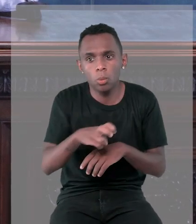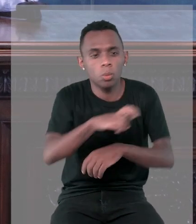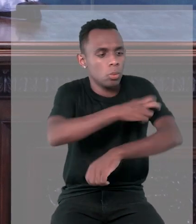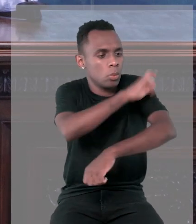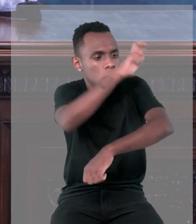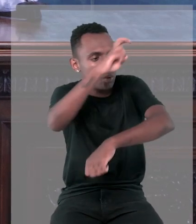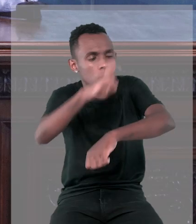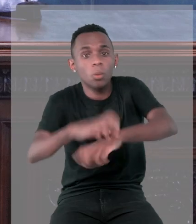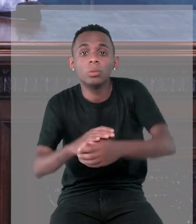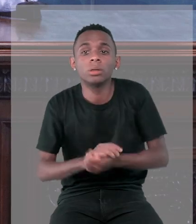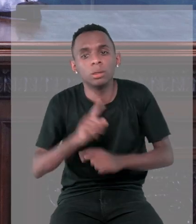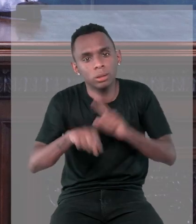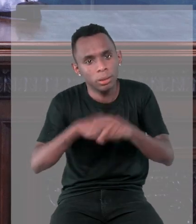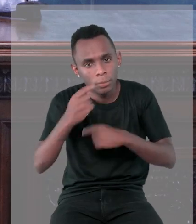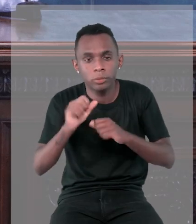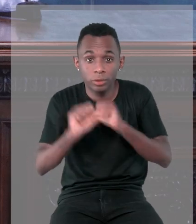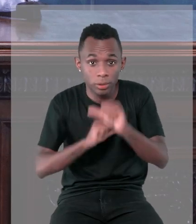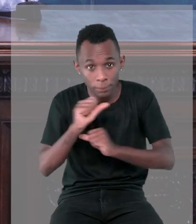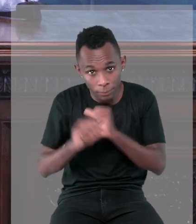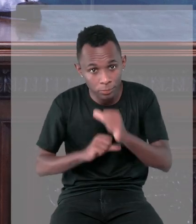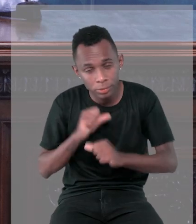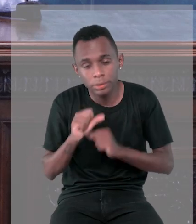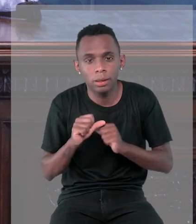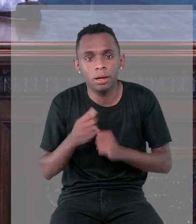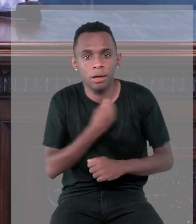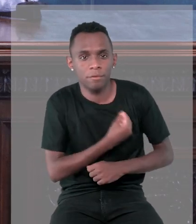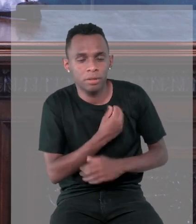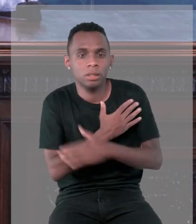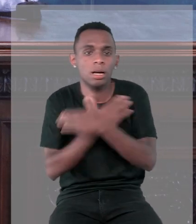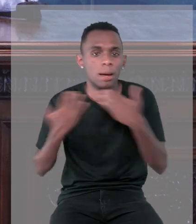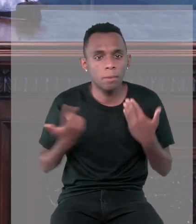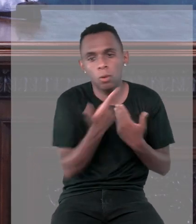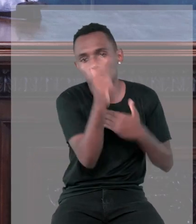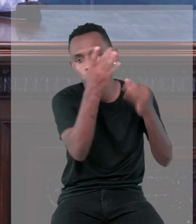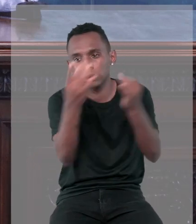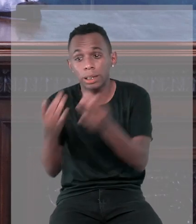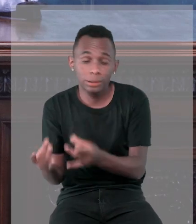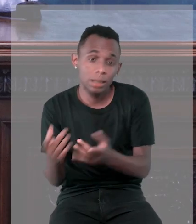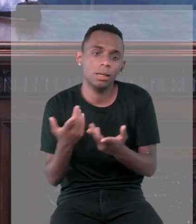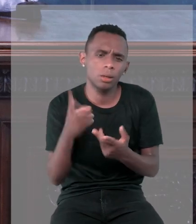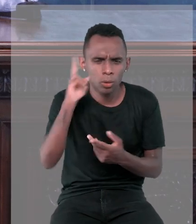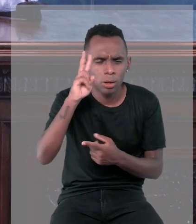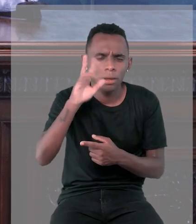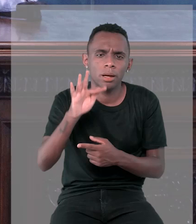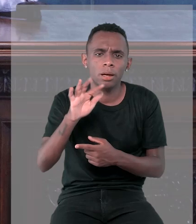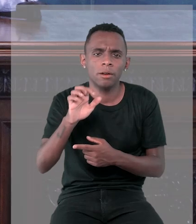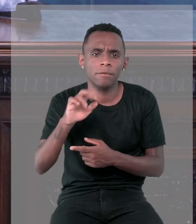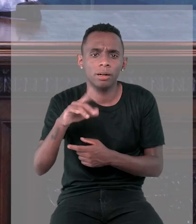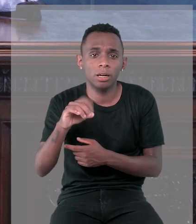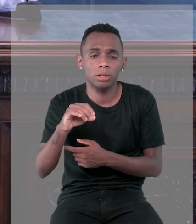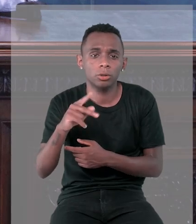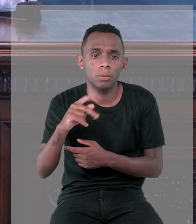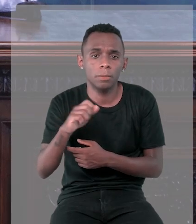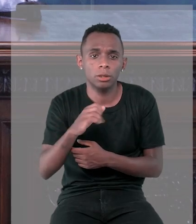Curral. Aí depois ele mudou para a Vida, a Morte e Outros Penduricalhos. Me lembrou até de Fernando Pessoa, né? Que são só 2